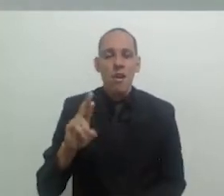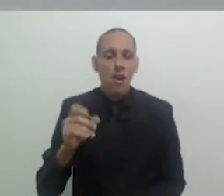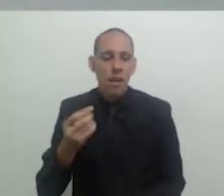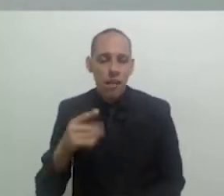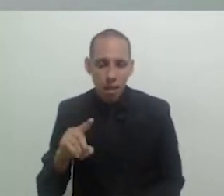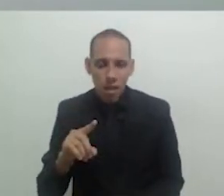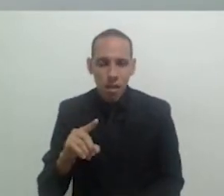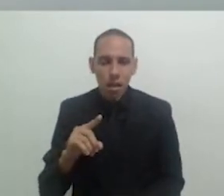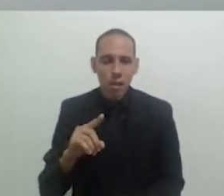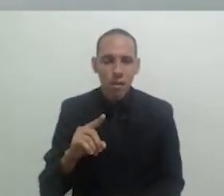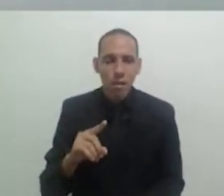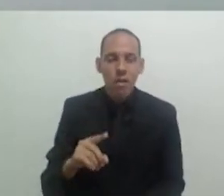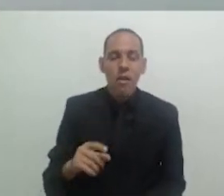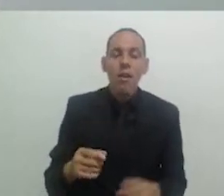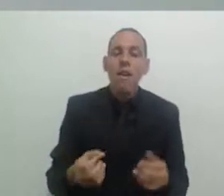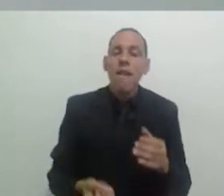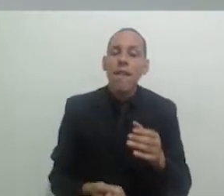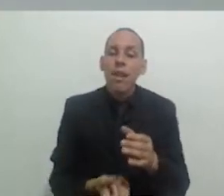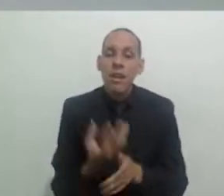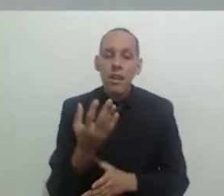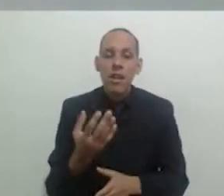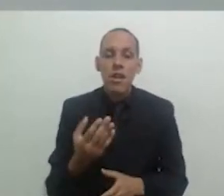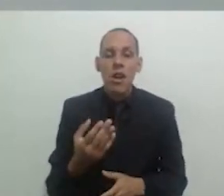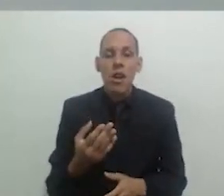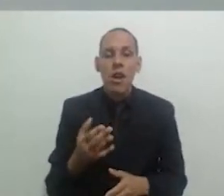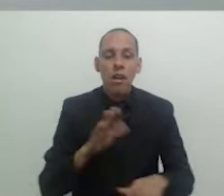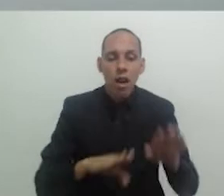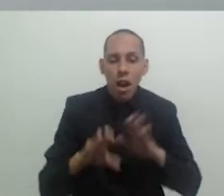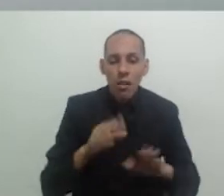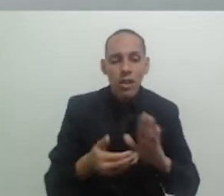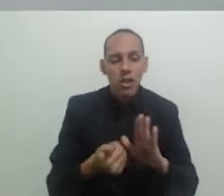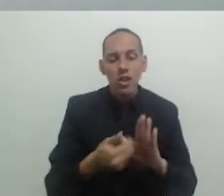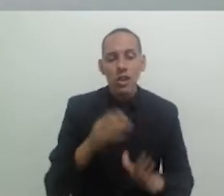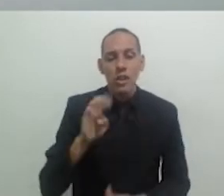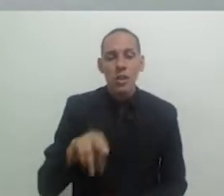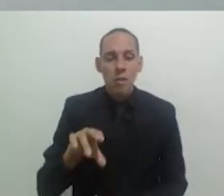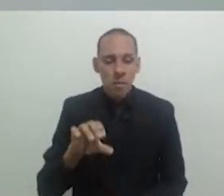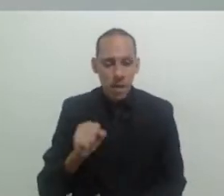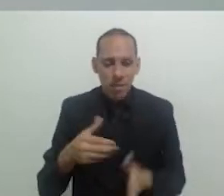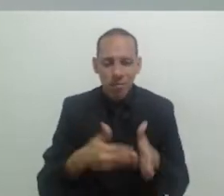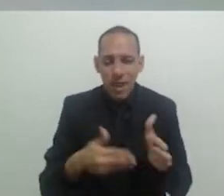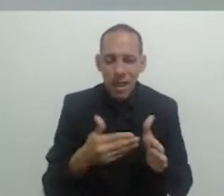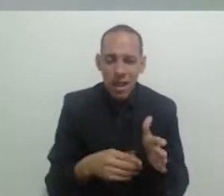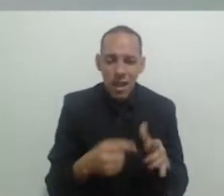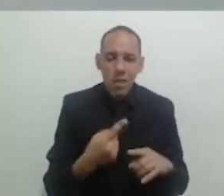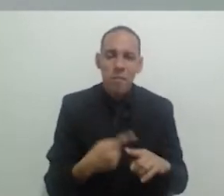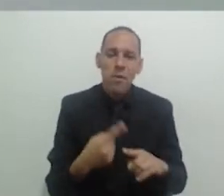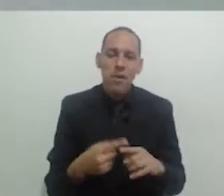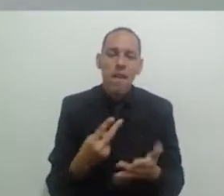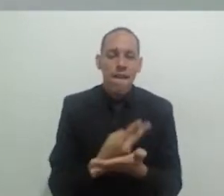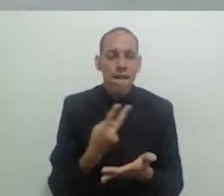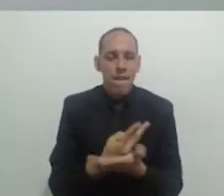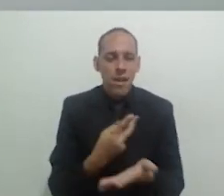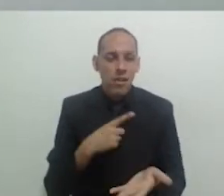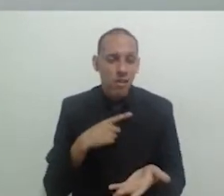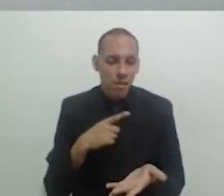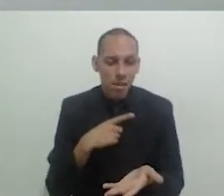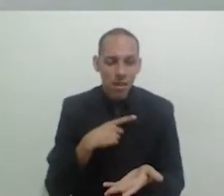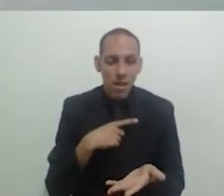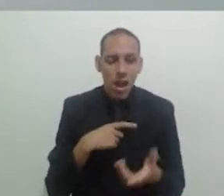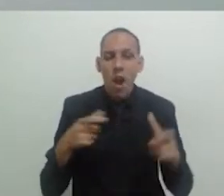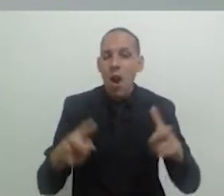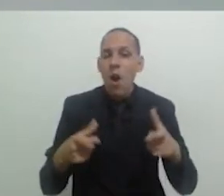medida cautelar de indisponibilidade de bens, por suposta ocorrência de irregularidades em